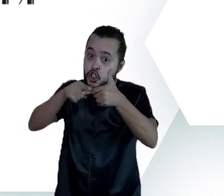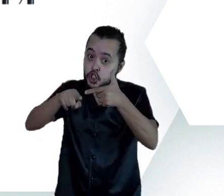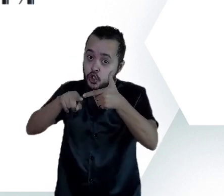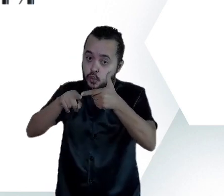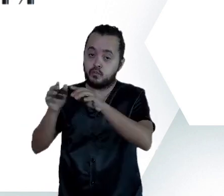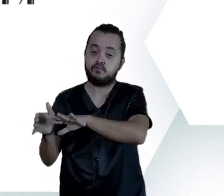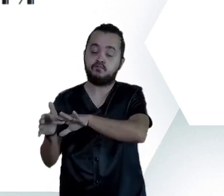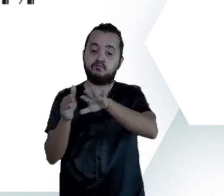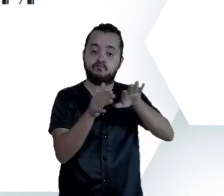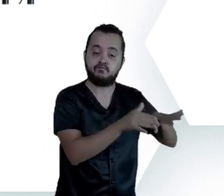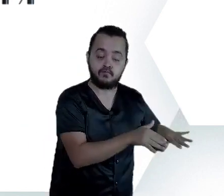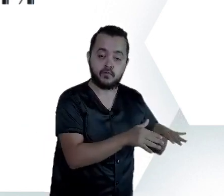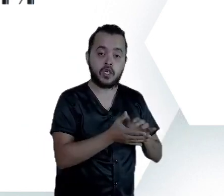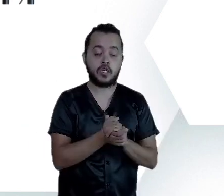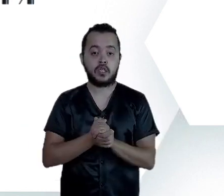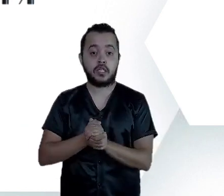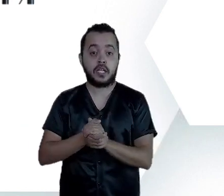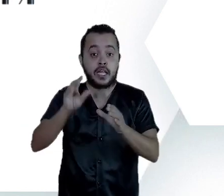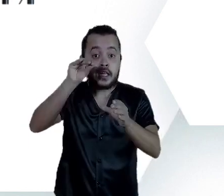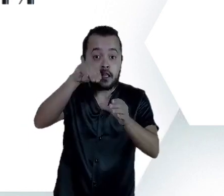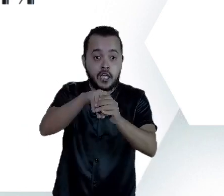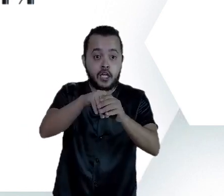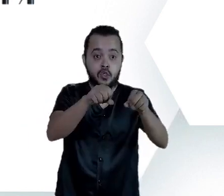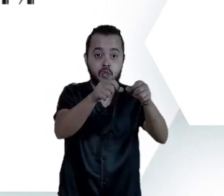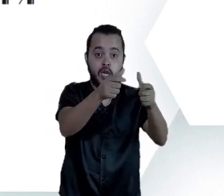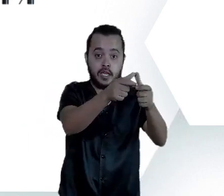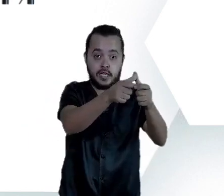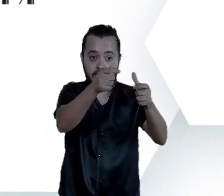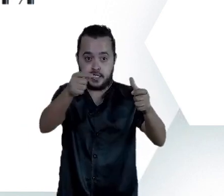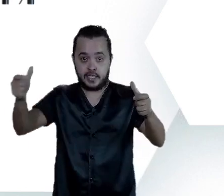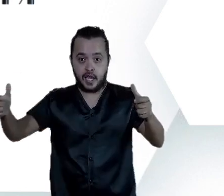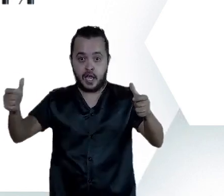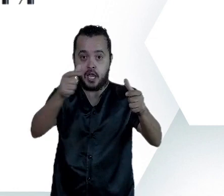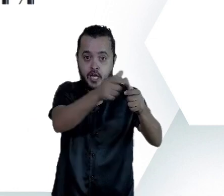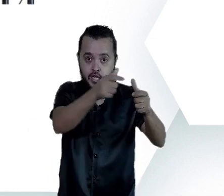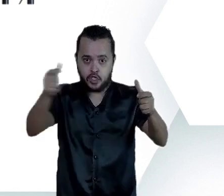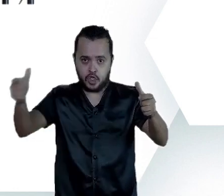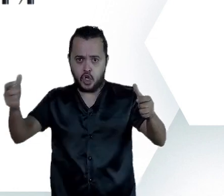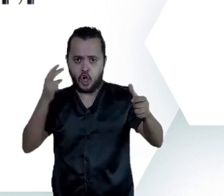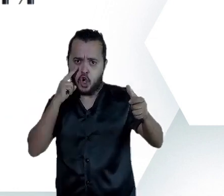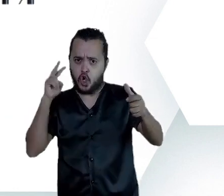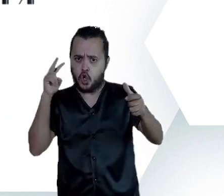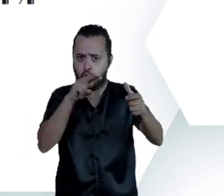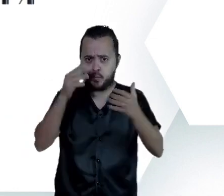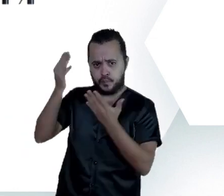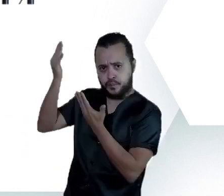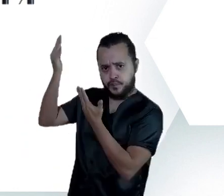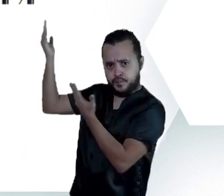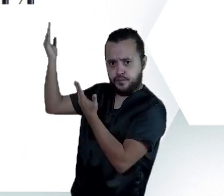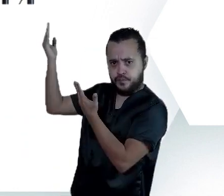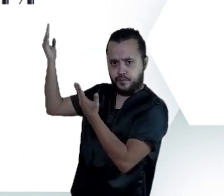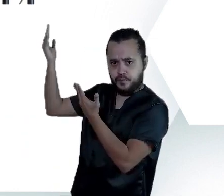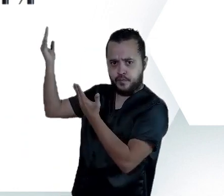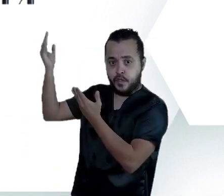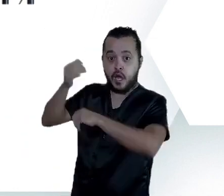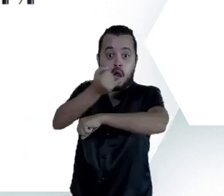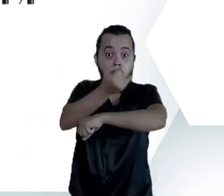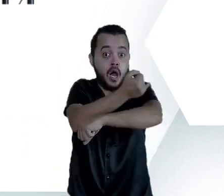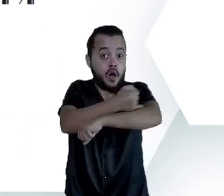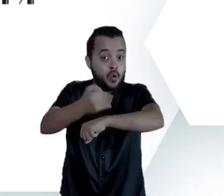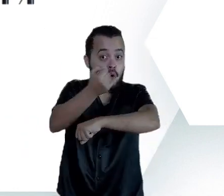de um circuito série. Em um circuito série, como vocês podem ver aqui, a minha corrente